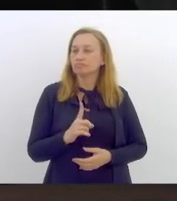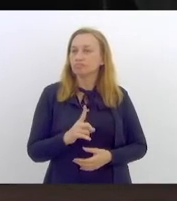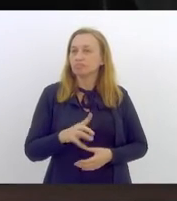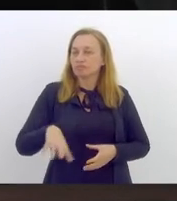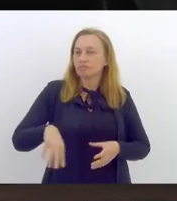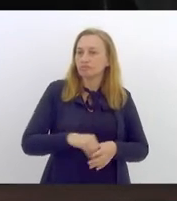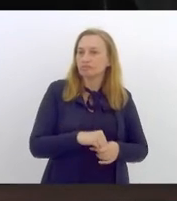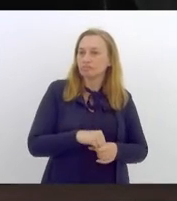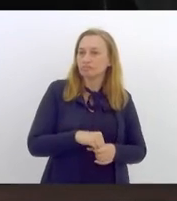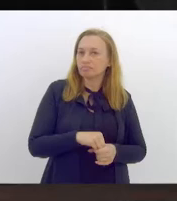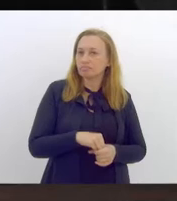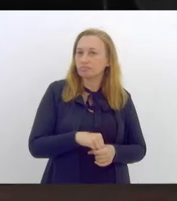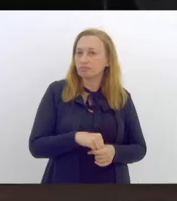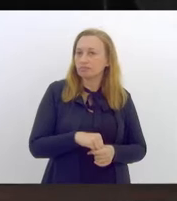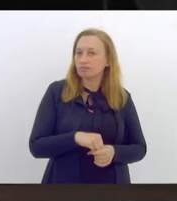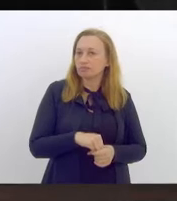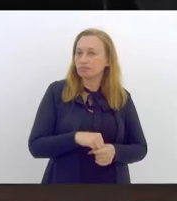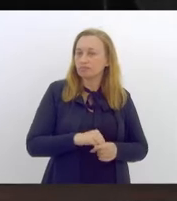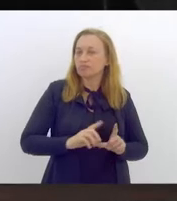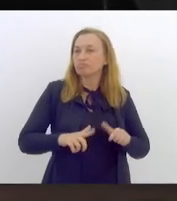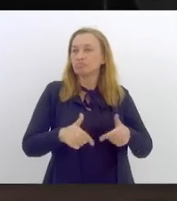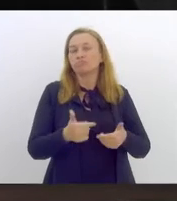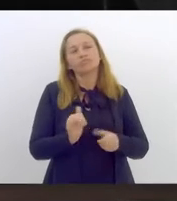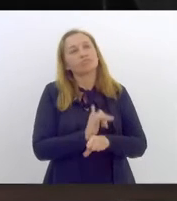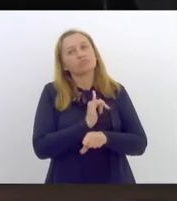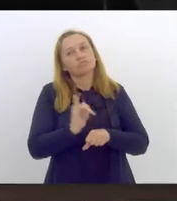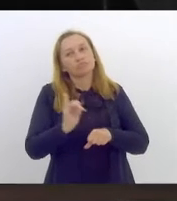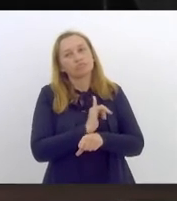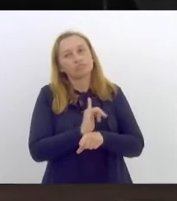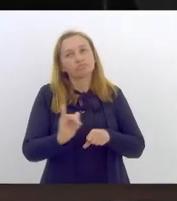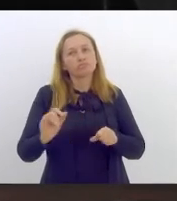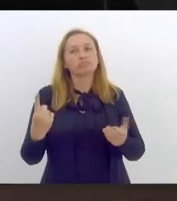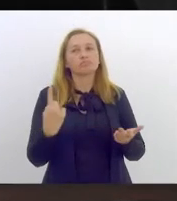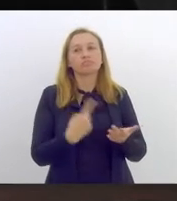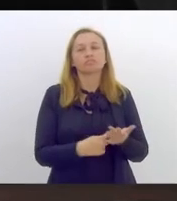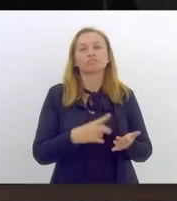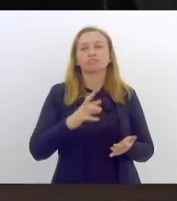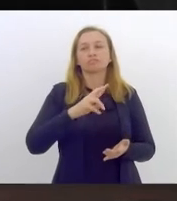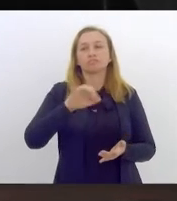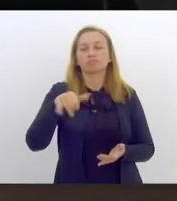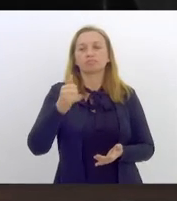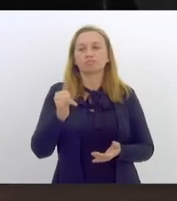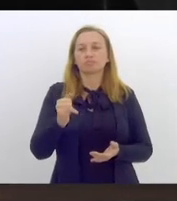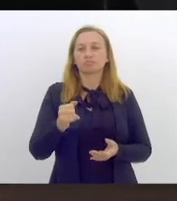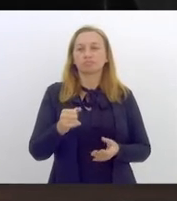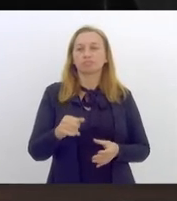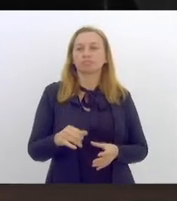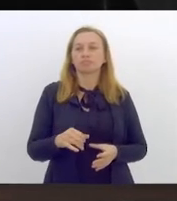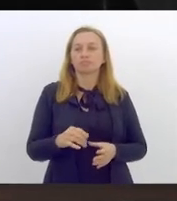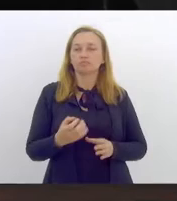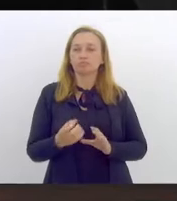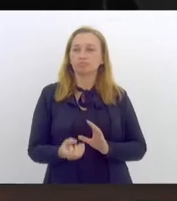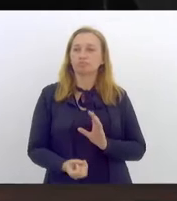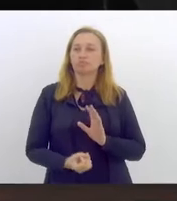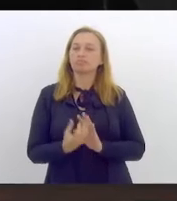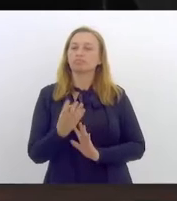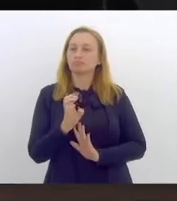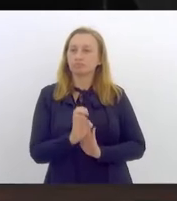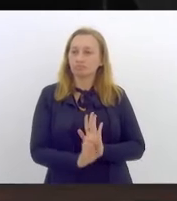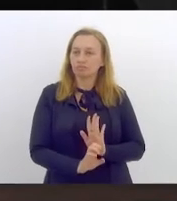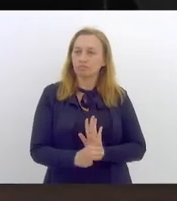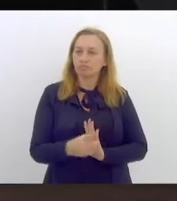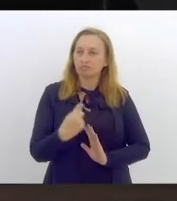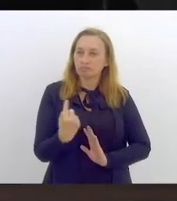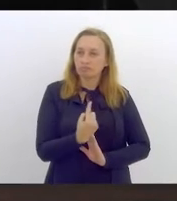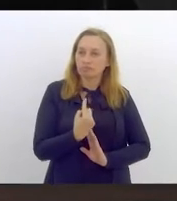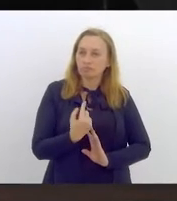inserido nas ações estratégicas do Pacto Rio, foi colocado a partir de uma emenda de nossa autoria,